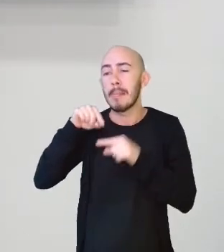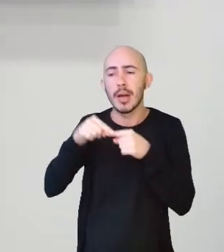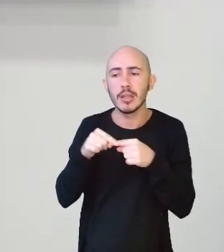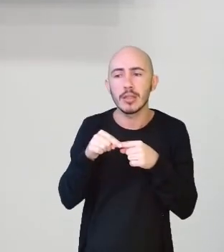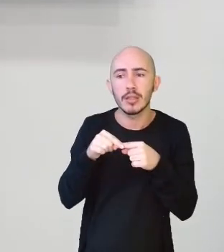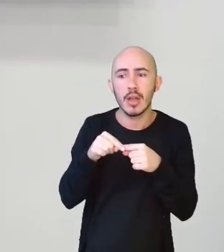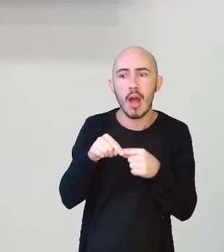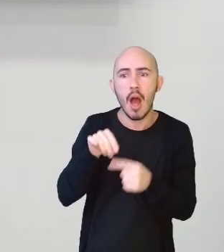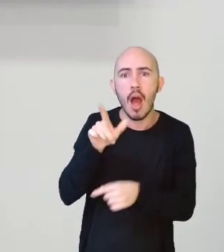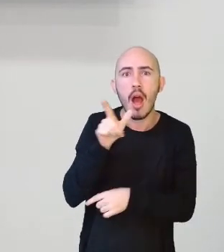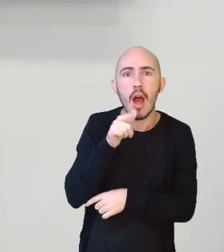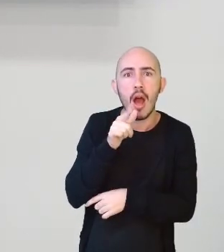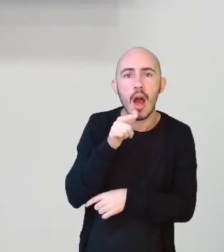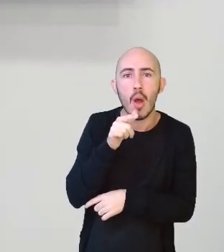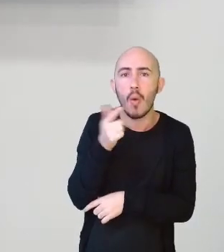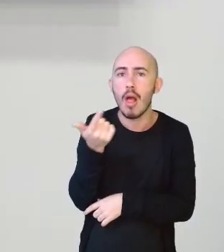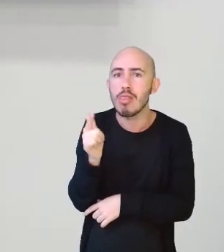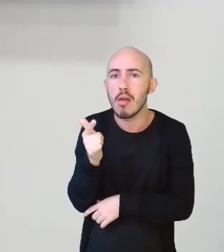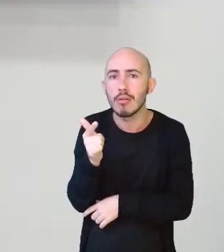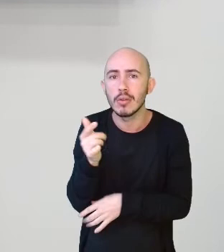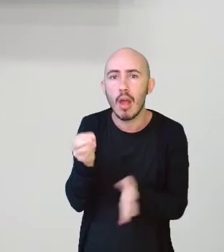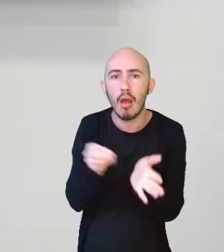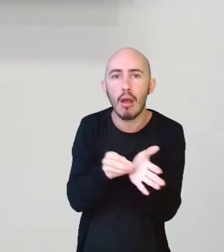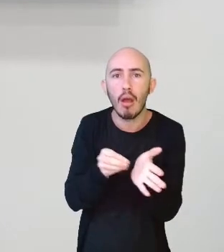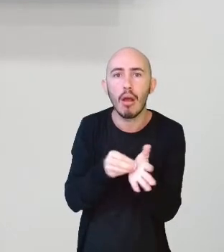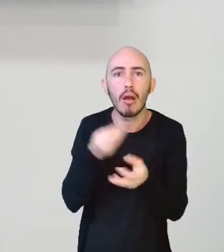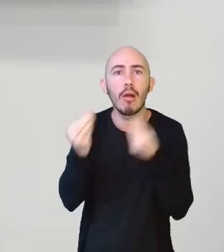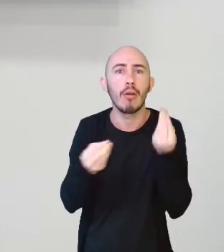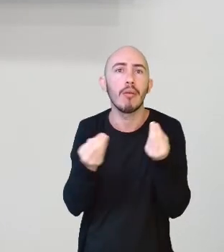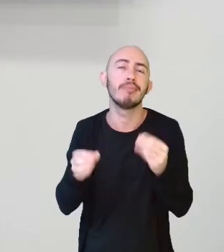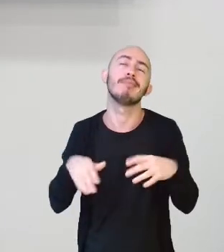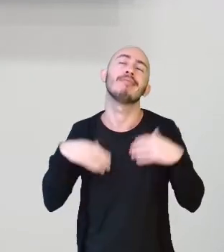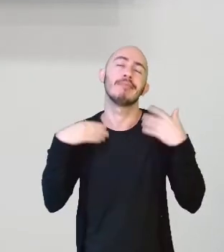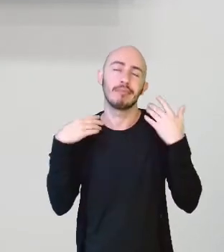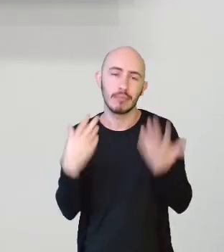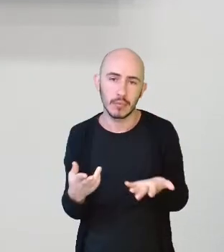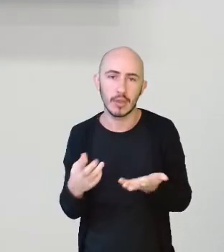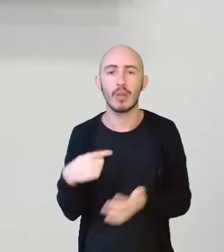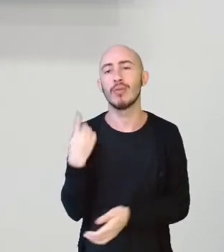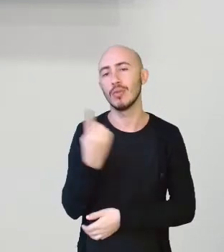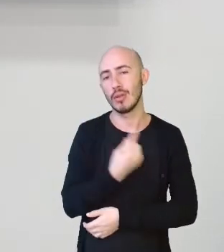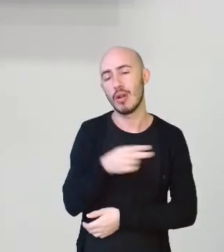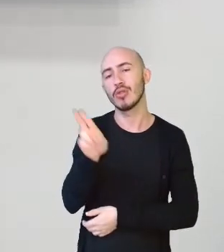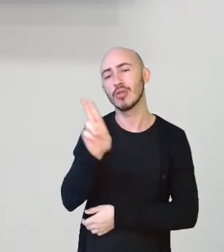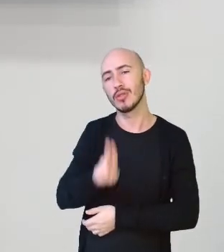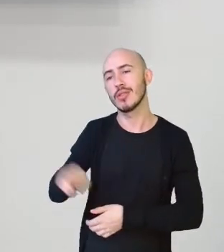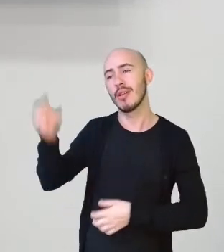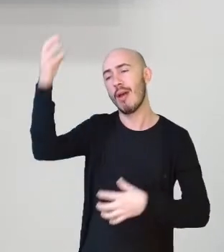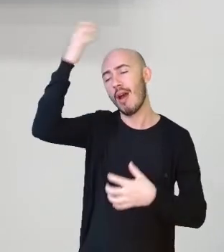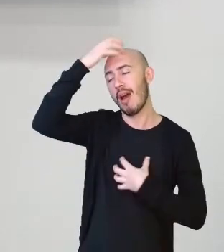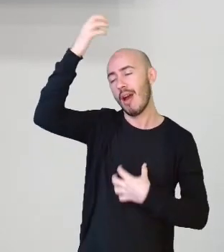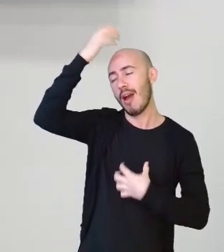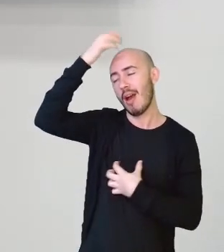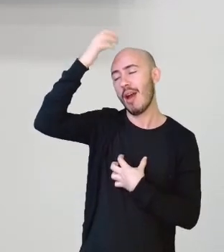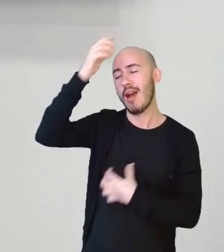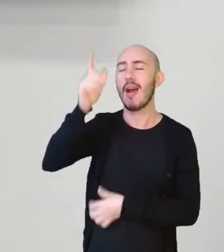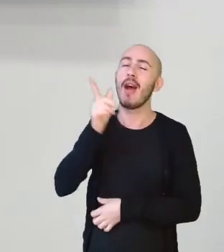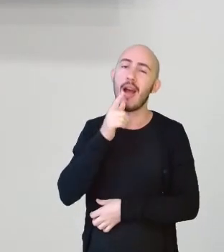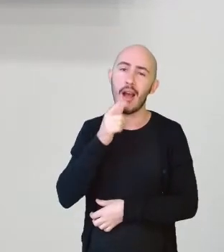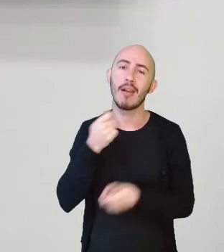será possível? Então, nós usamos a água para essa coisa maravilhosa que é tomar